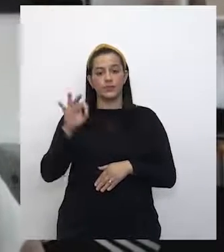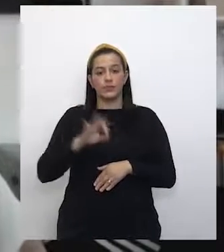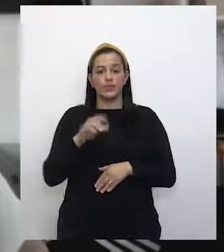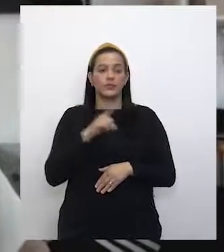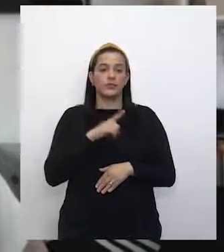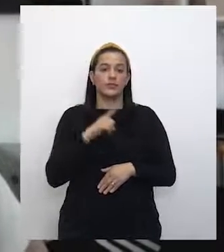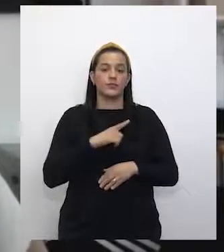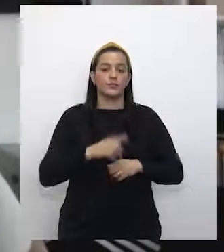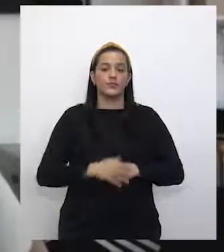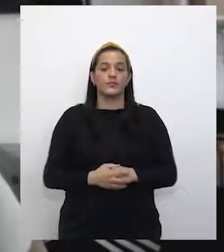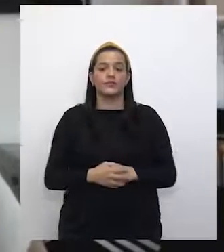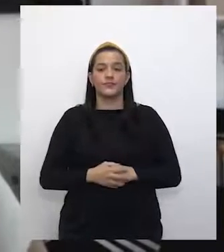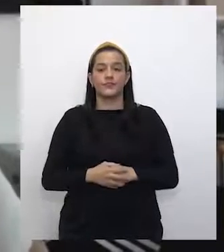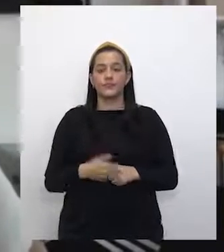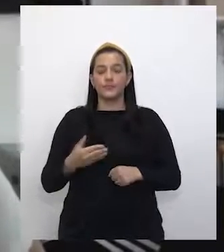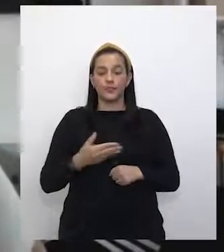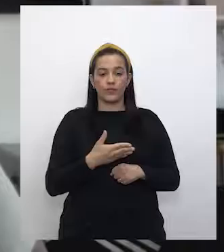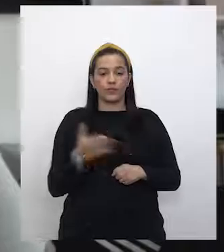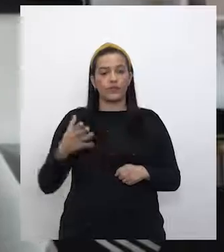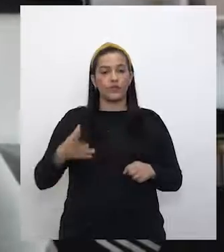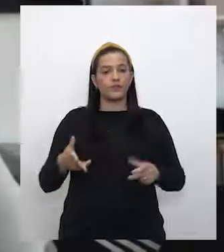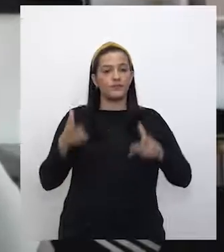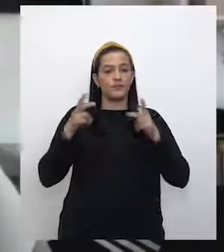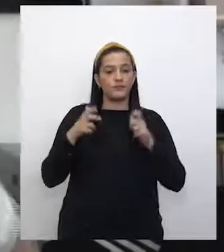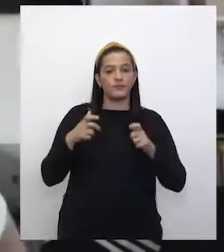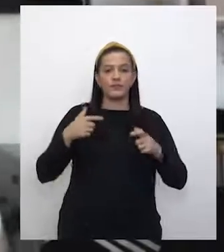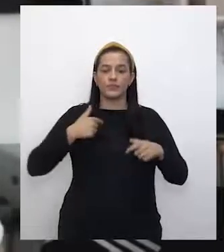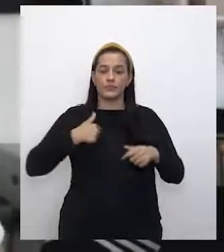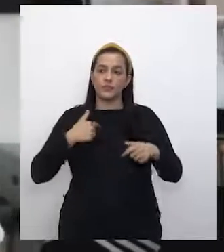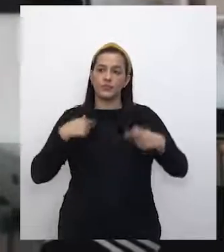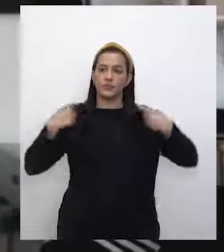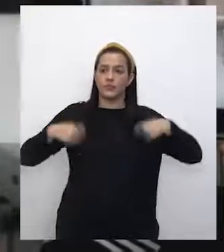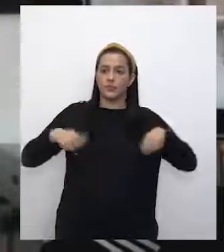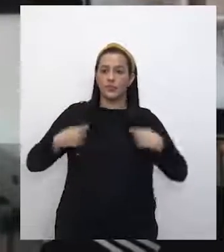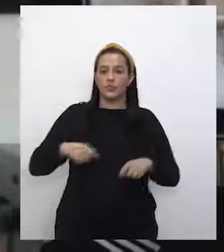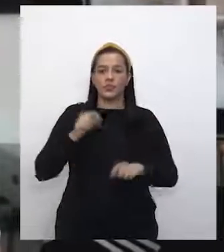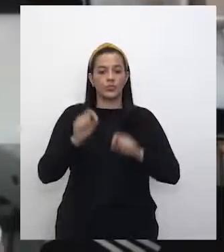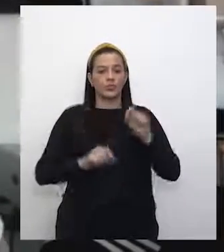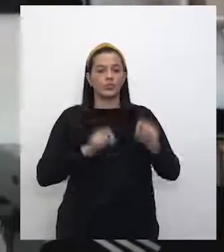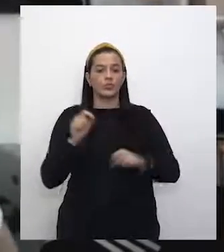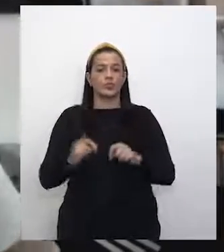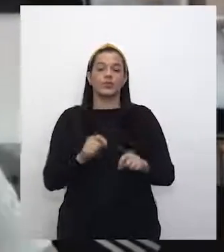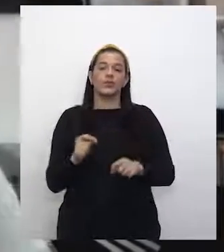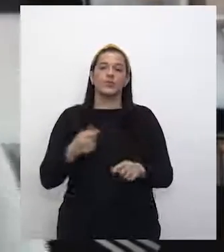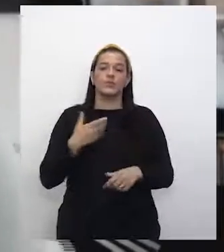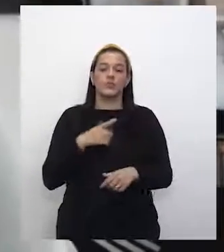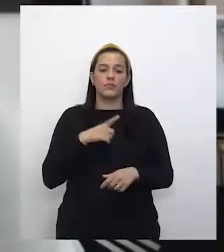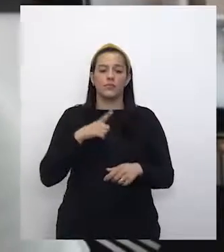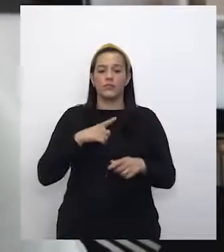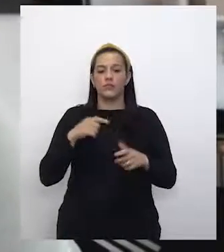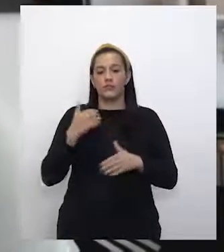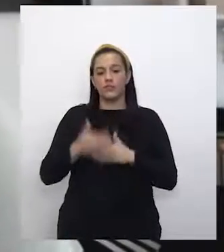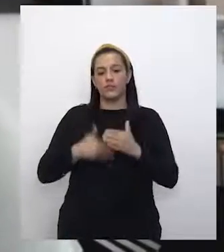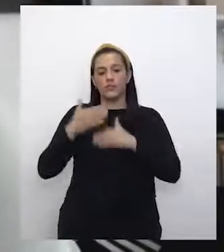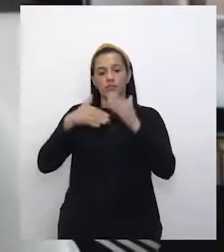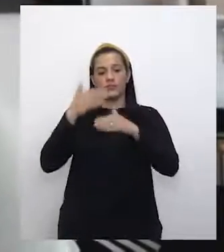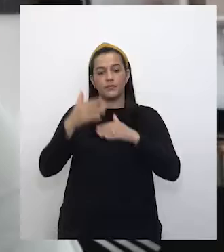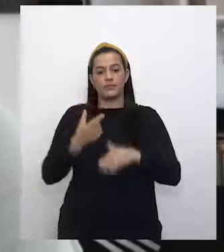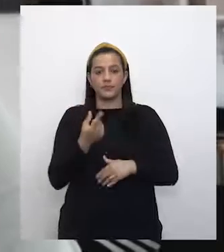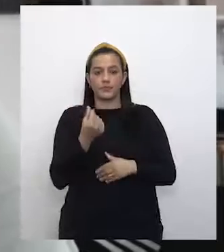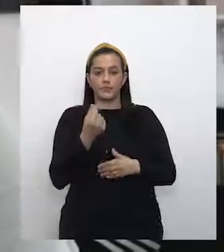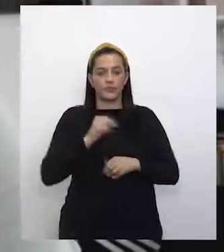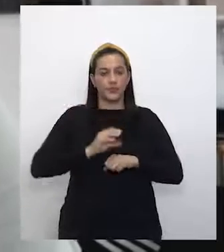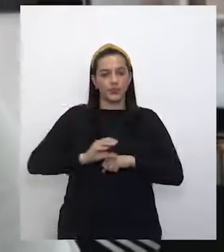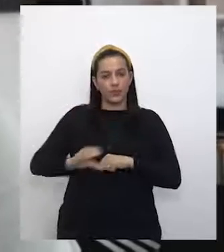tudo bem? Então, você vai perceber que o que eu preciso, né, por exemplo, para poder desenvolver, né, o